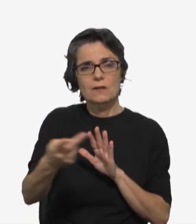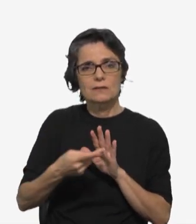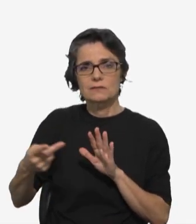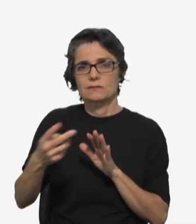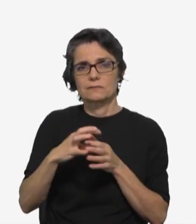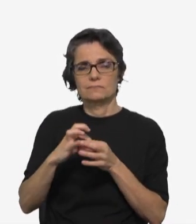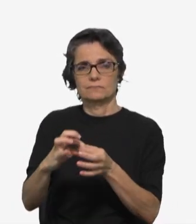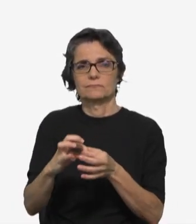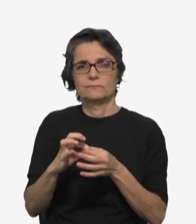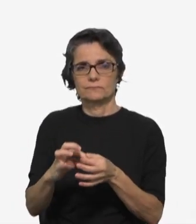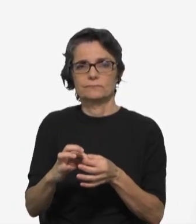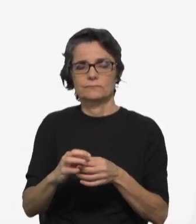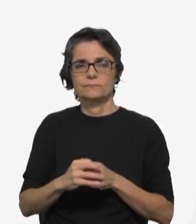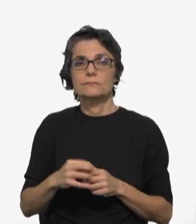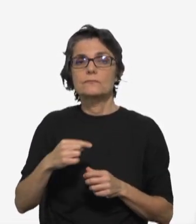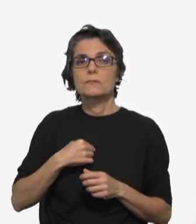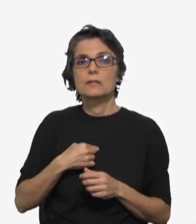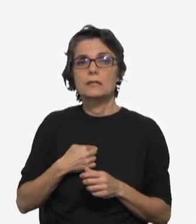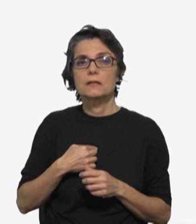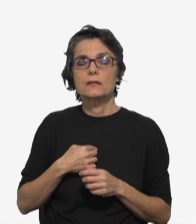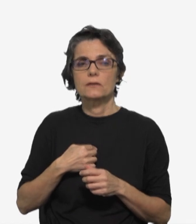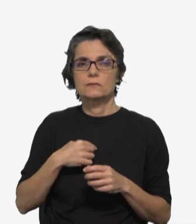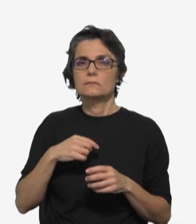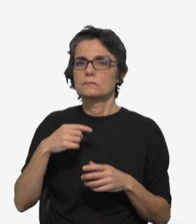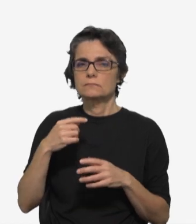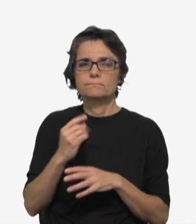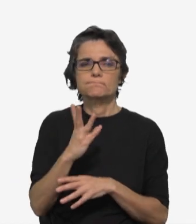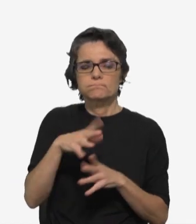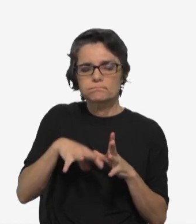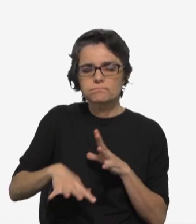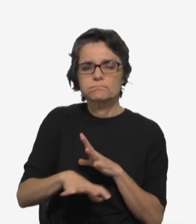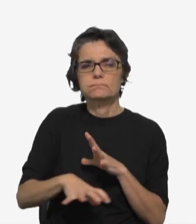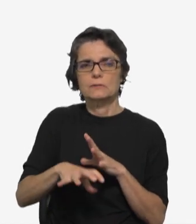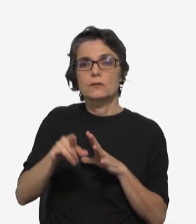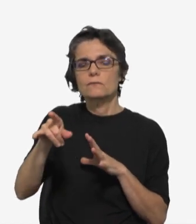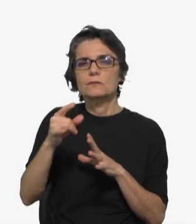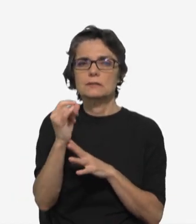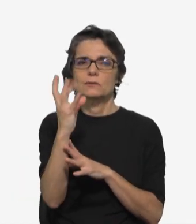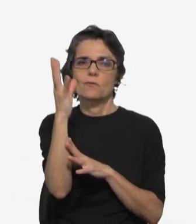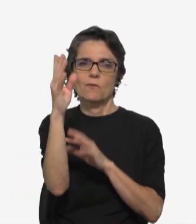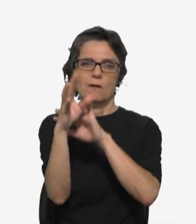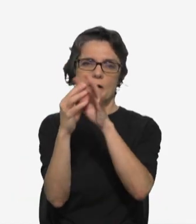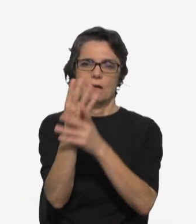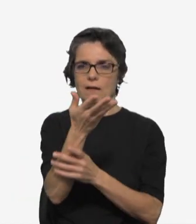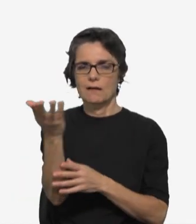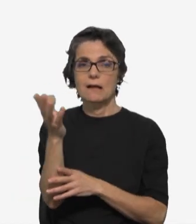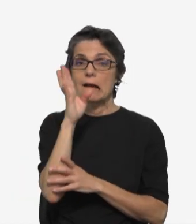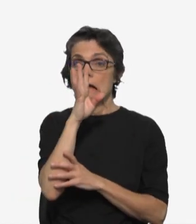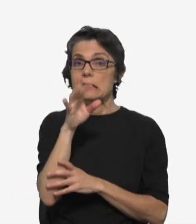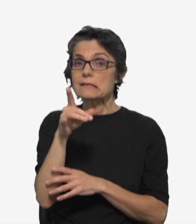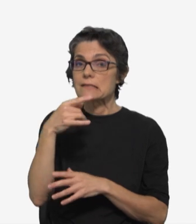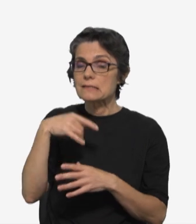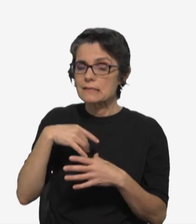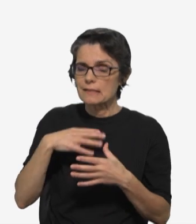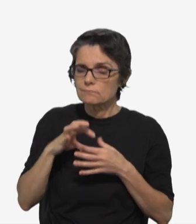mim. Eu sou a videira, vós sois os ramos. Se alguém permanece em mim